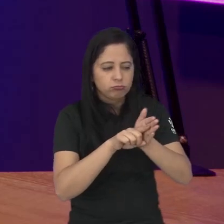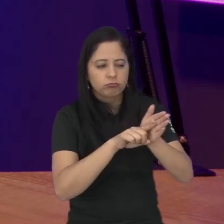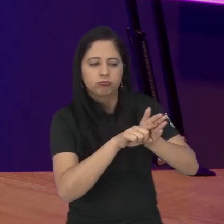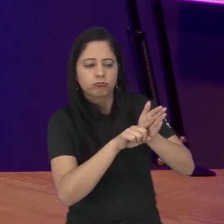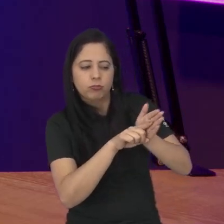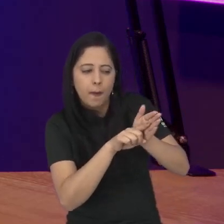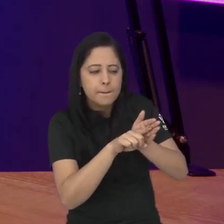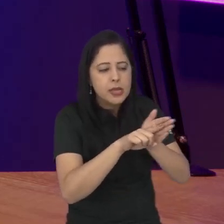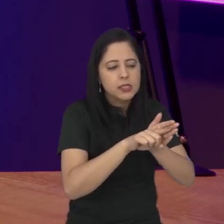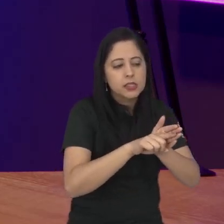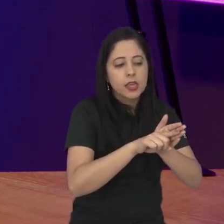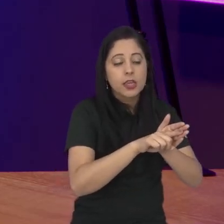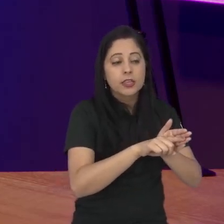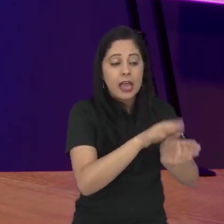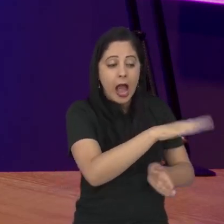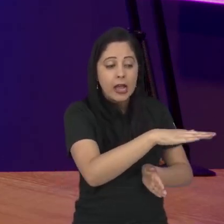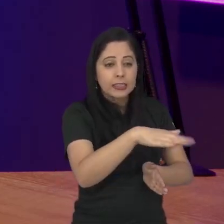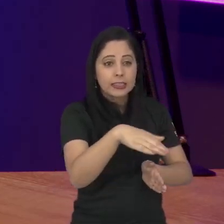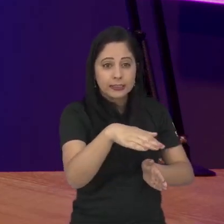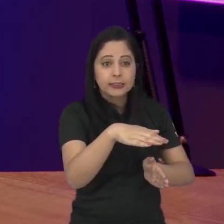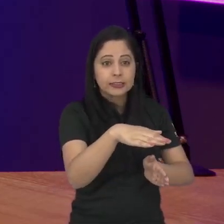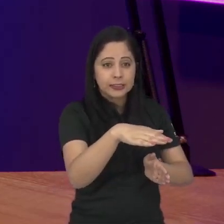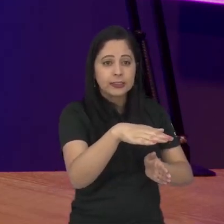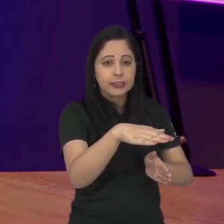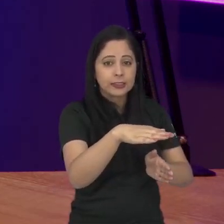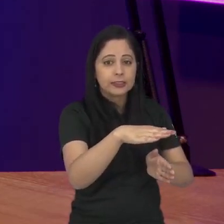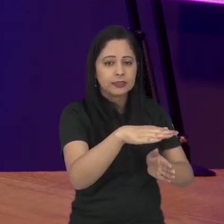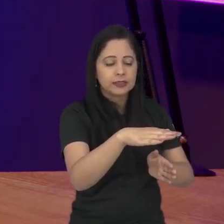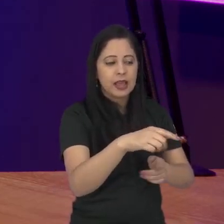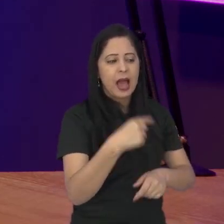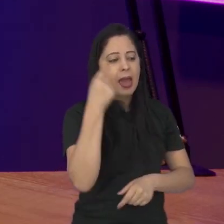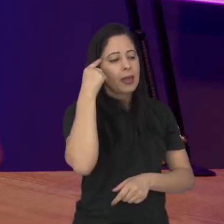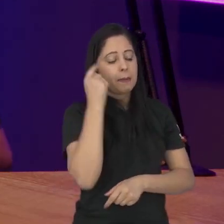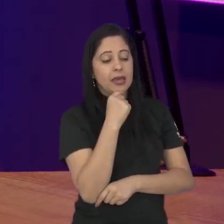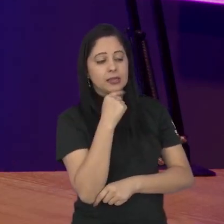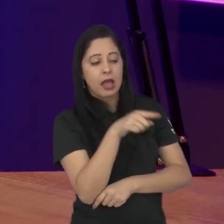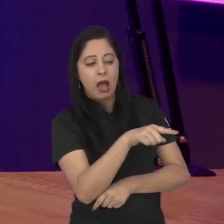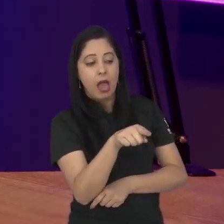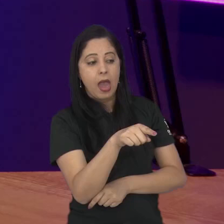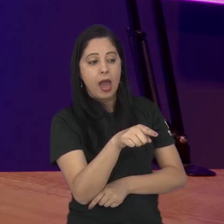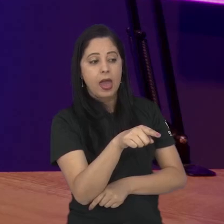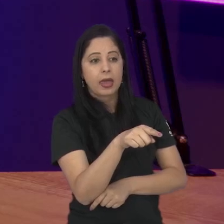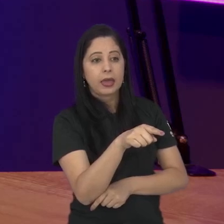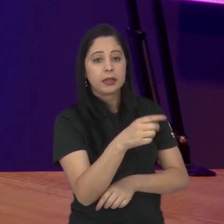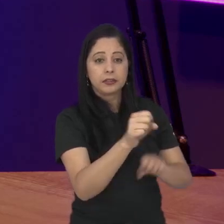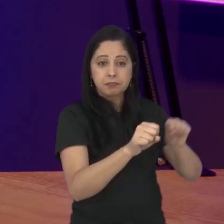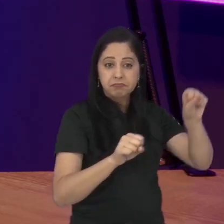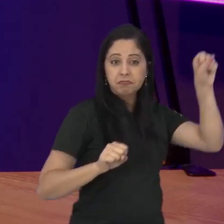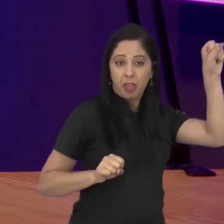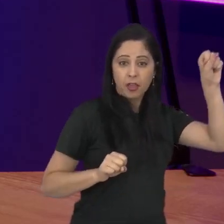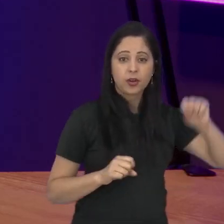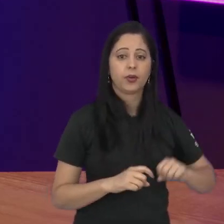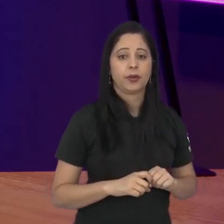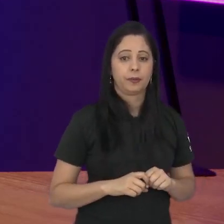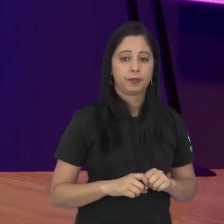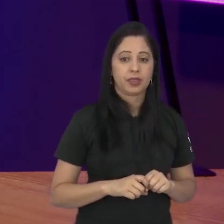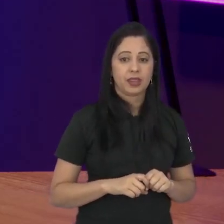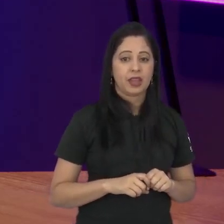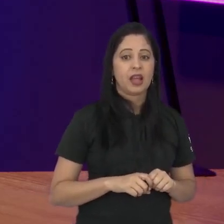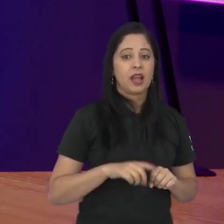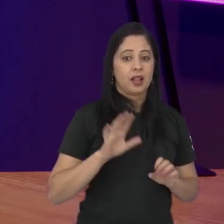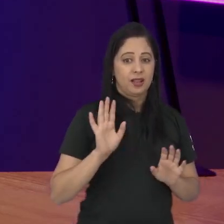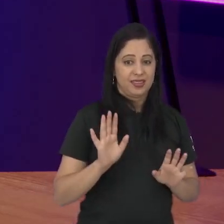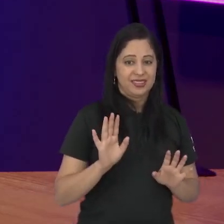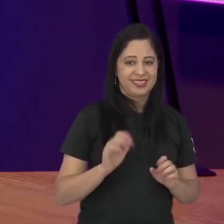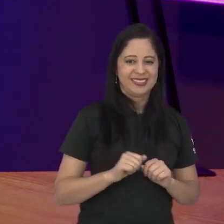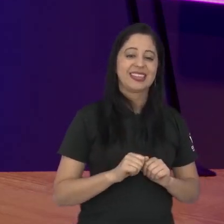híbridos. E pode ser que talvez os híbridos, eles sejam a solução para o problema. E daí, nos quadrinhos... Vale ressaltar,